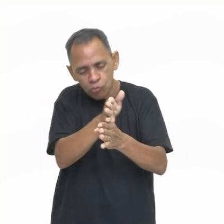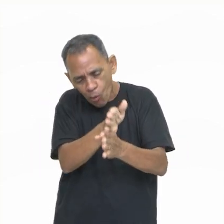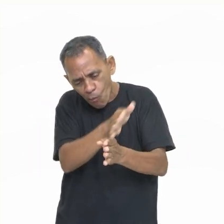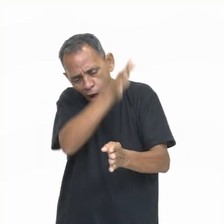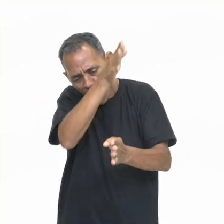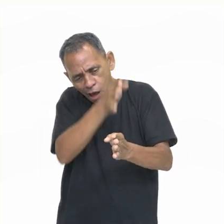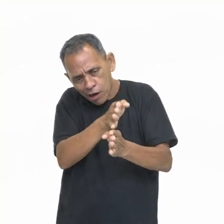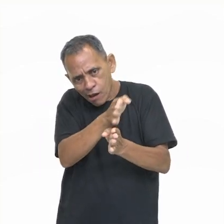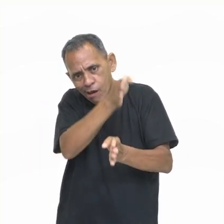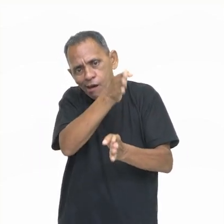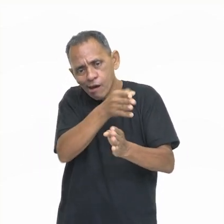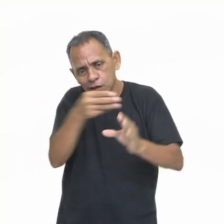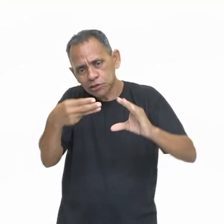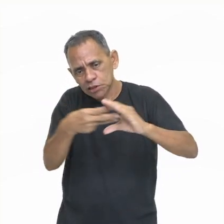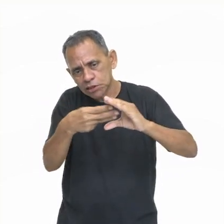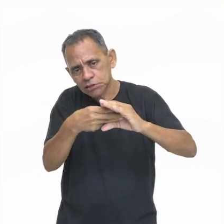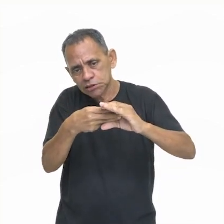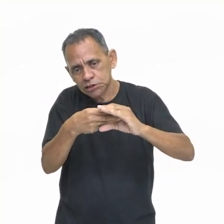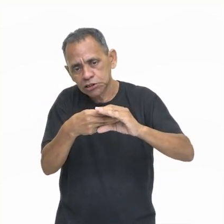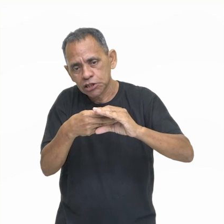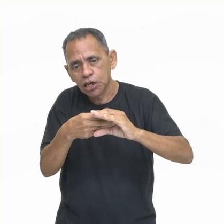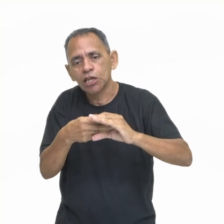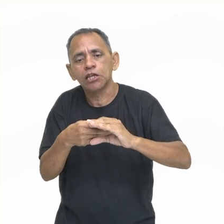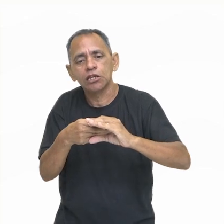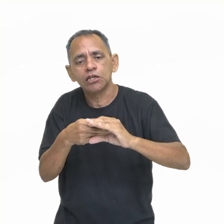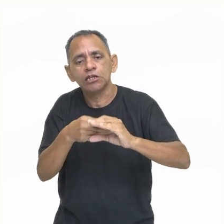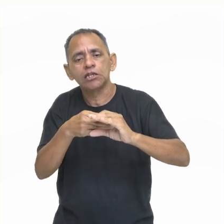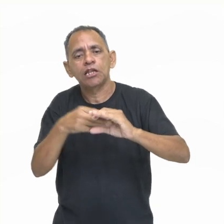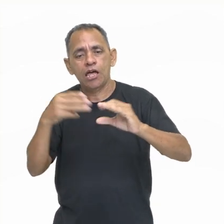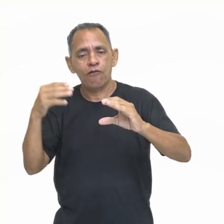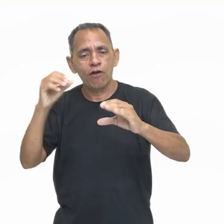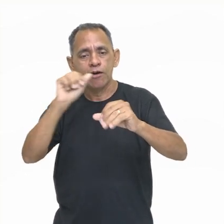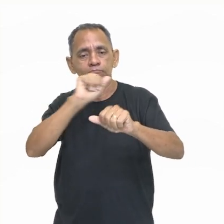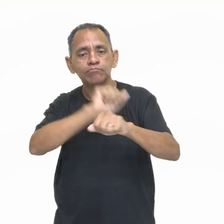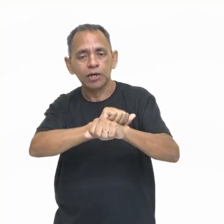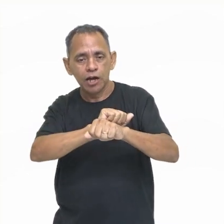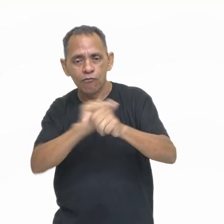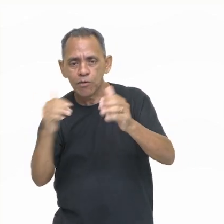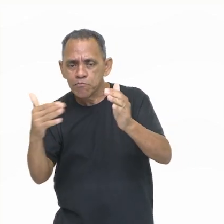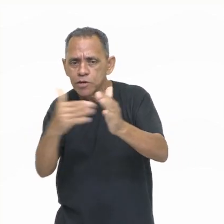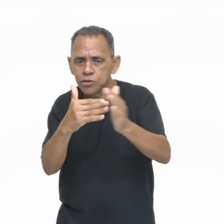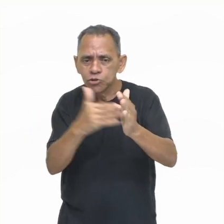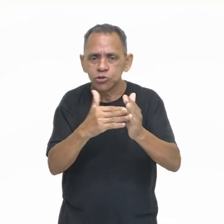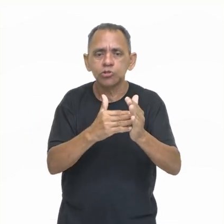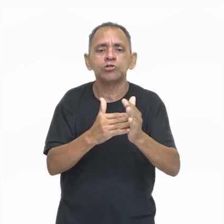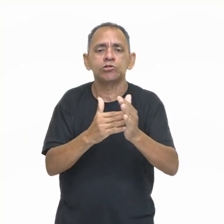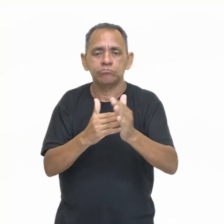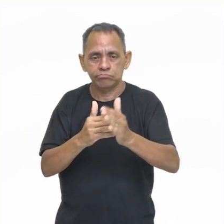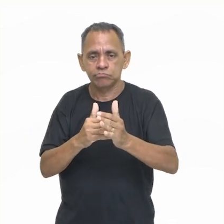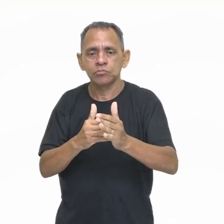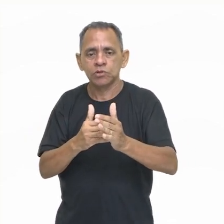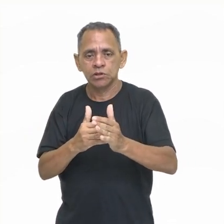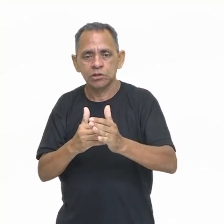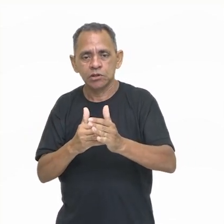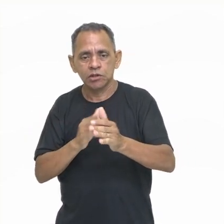essa célula rompa. E é por isso que ela fica assim, inchada, né? Quando isso acontece, a